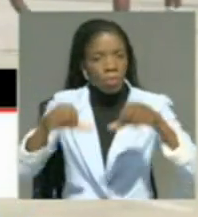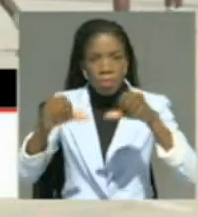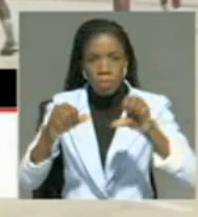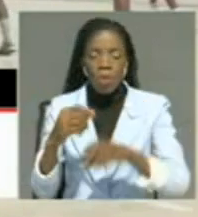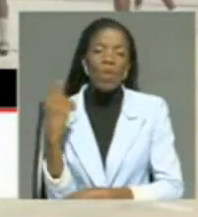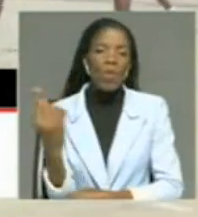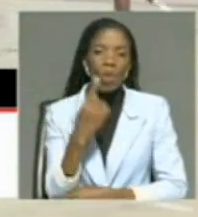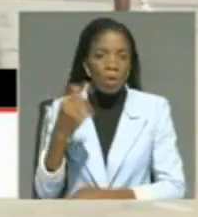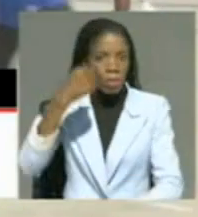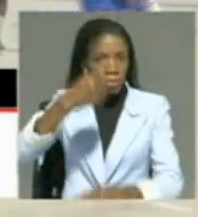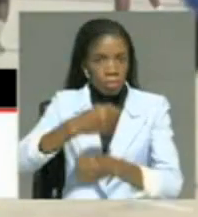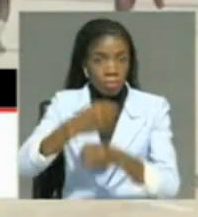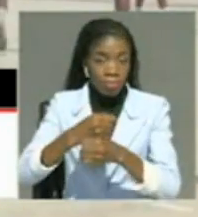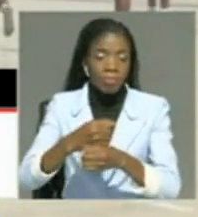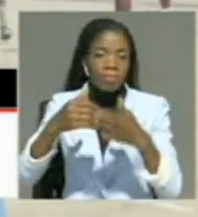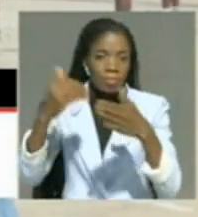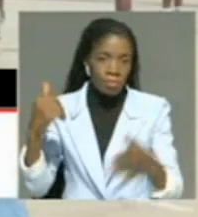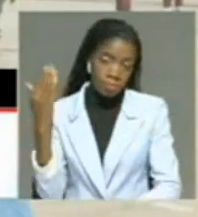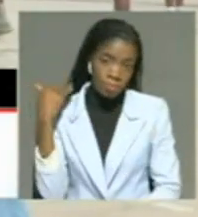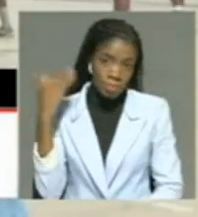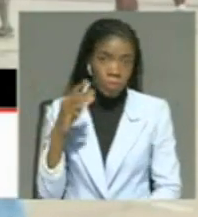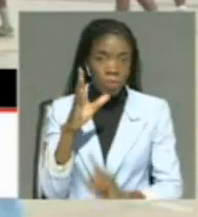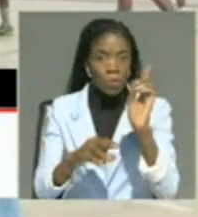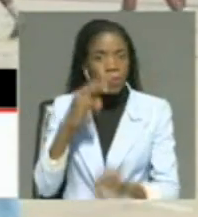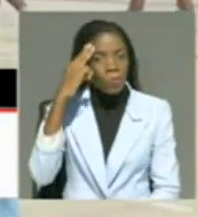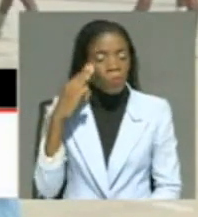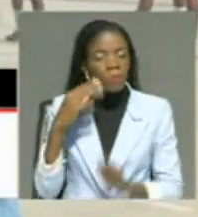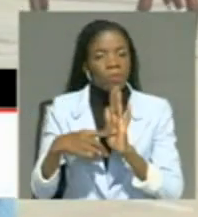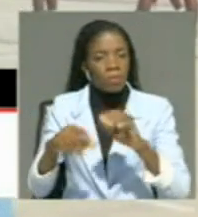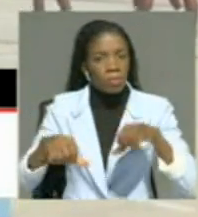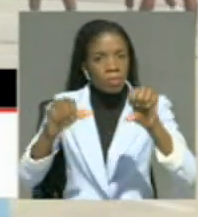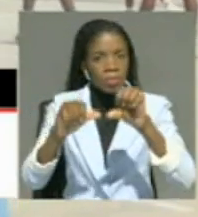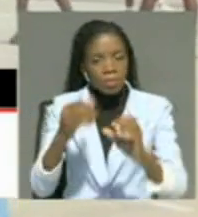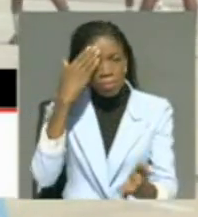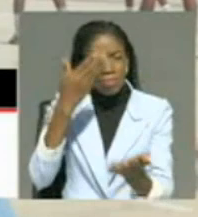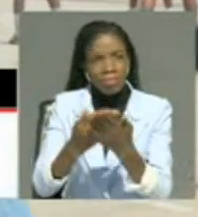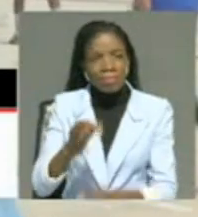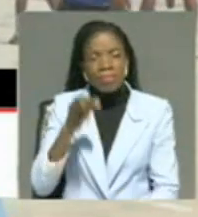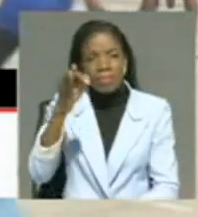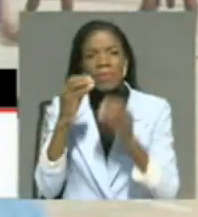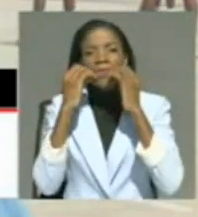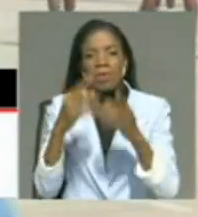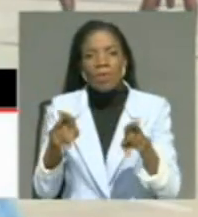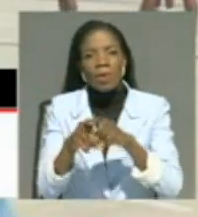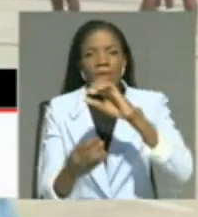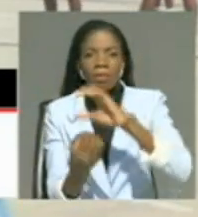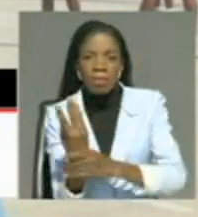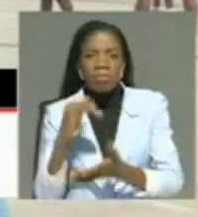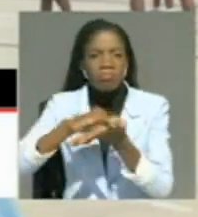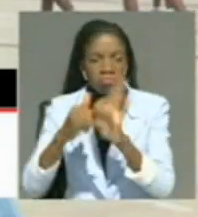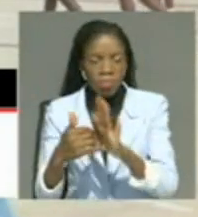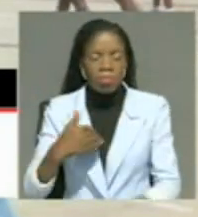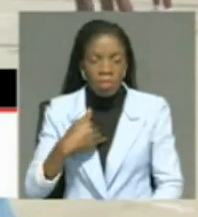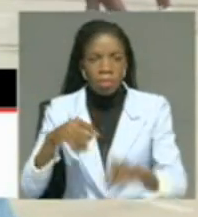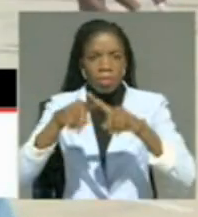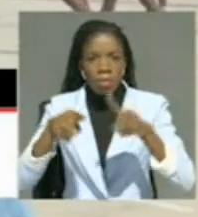ao trabalho da doutora Ana Paula do Sacramento. Acredito que ela também terá alguma criatividade, algum